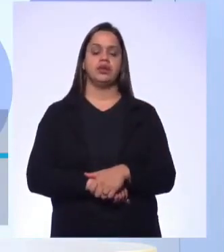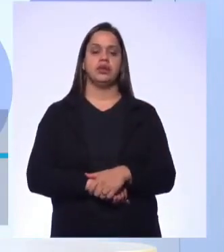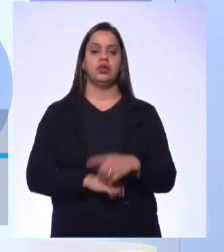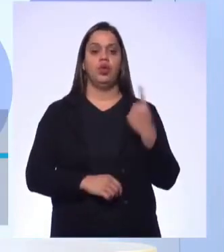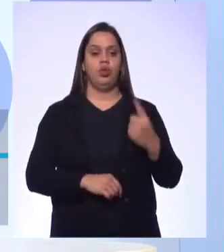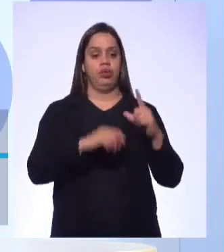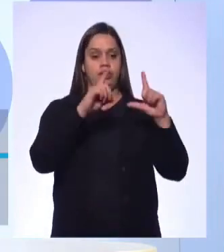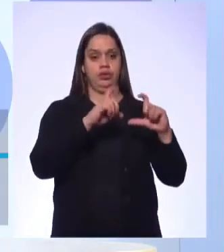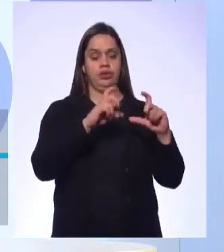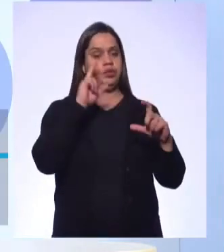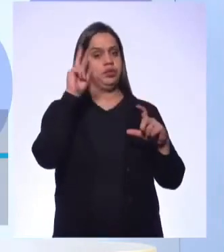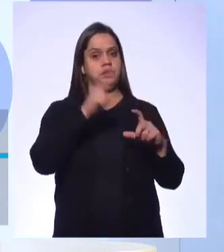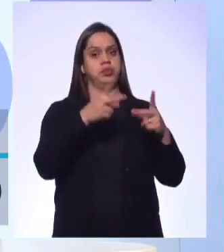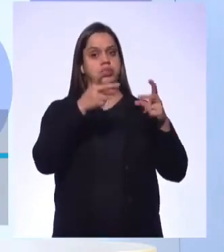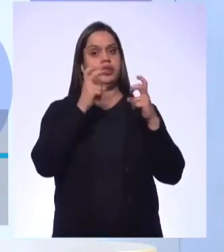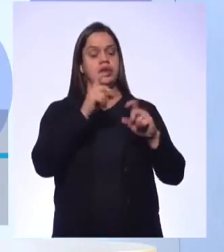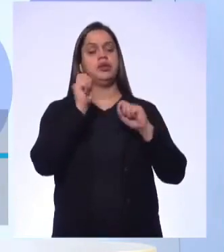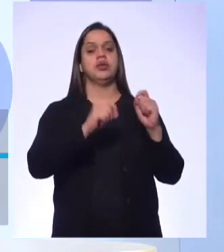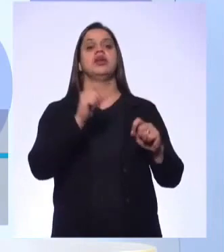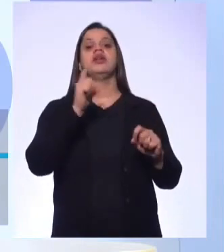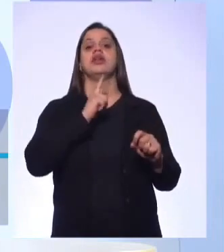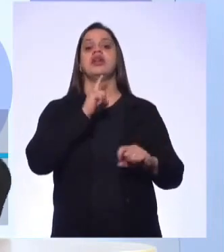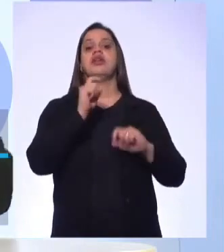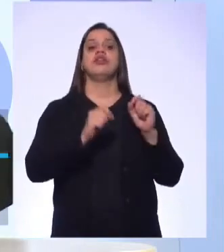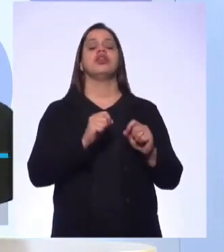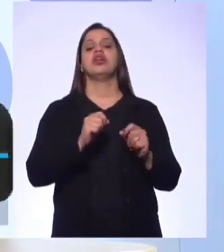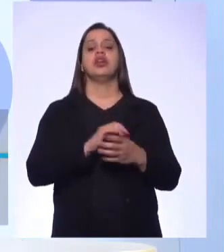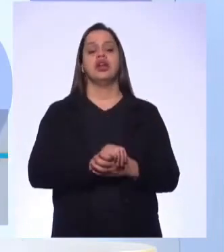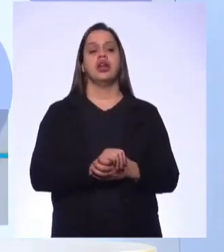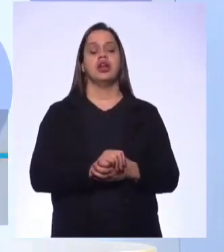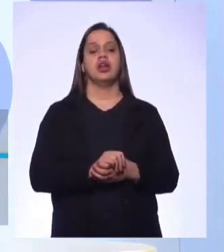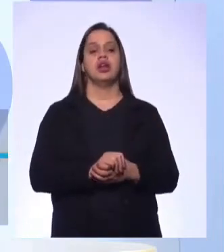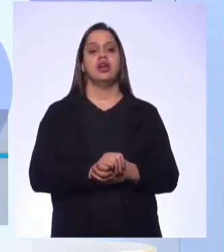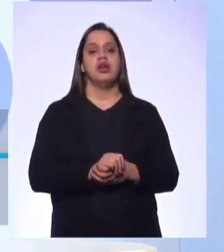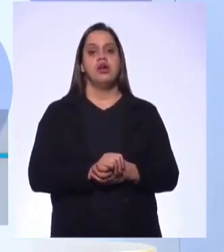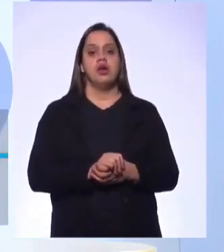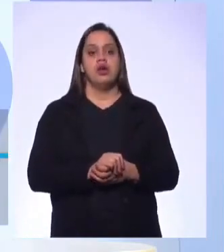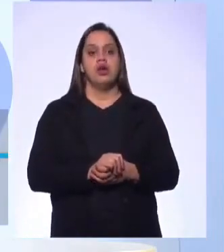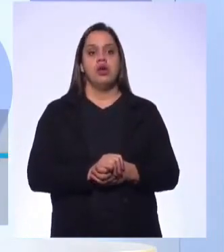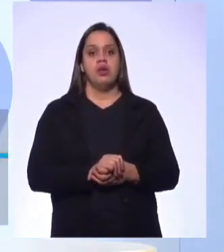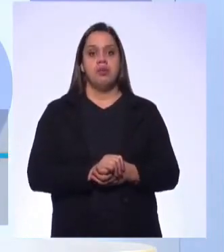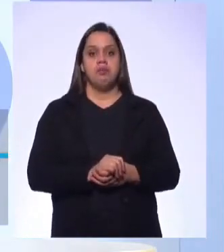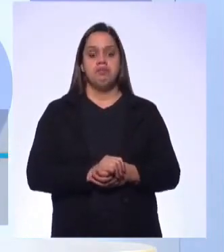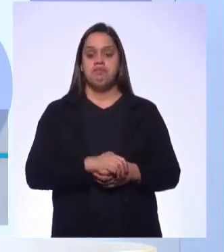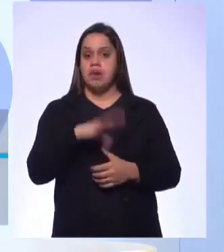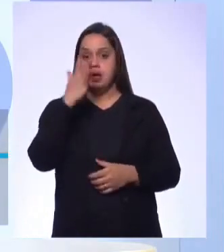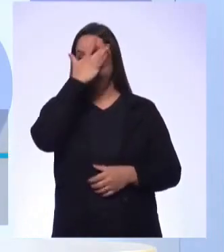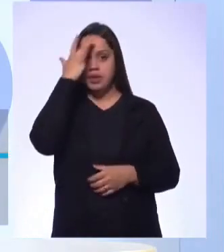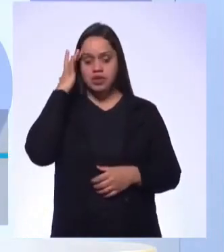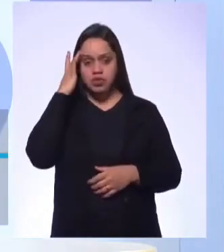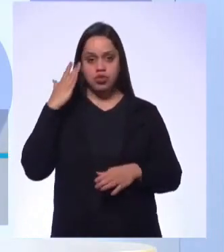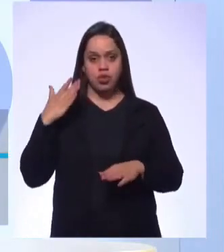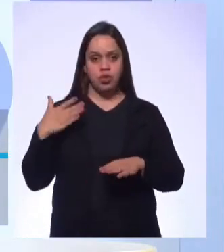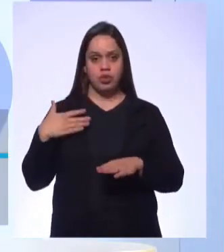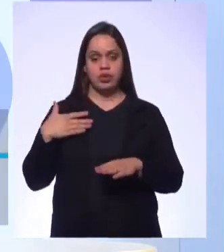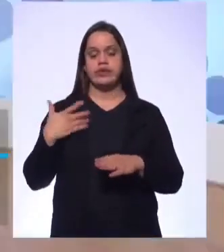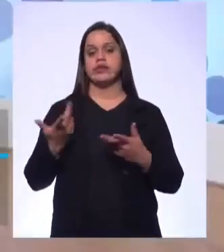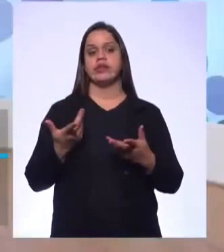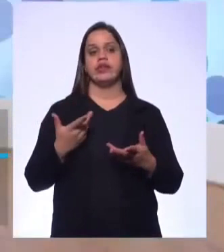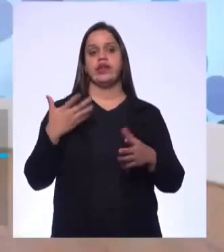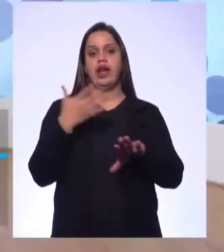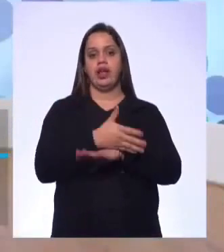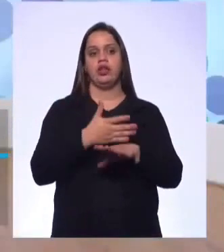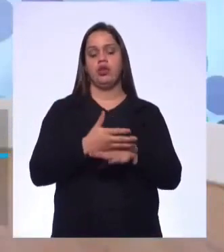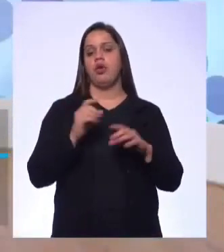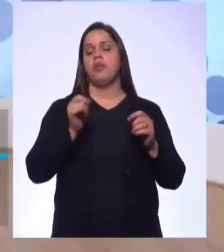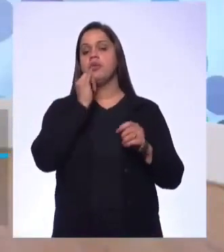onde a gente percebe que houve uma passagem muito maior de pessoas, né? É como se fosse uma passagem livre,